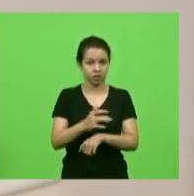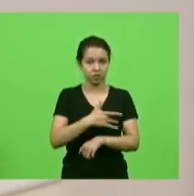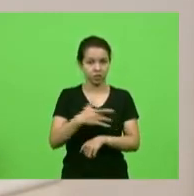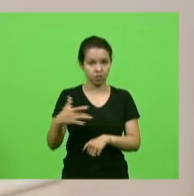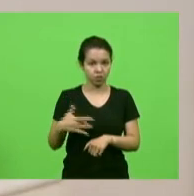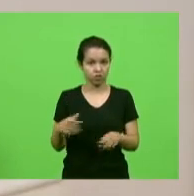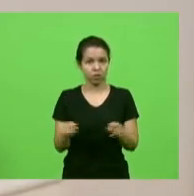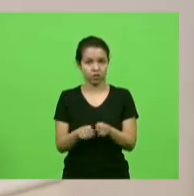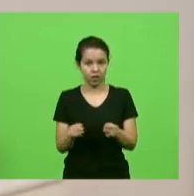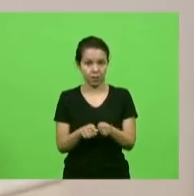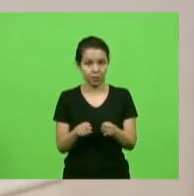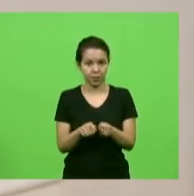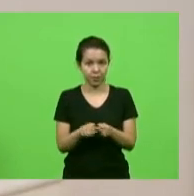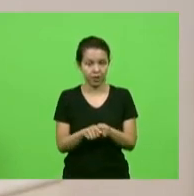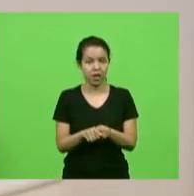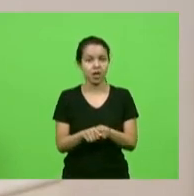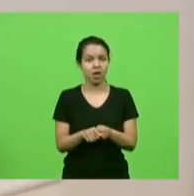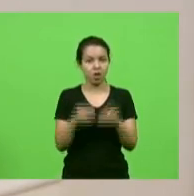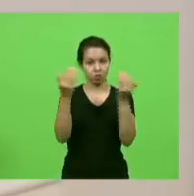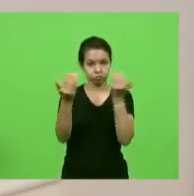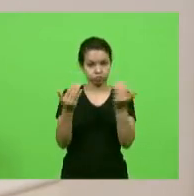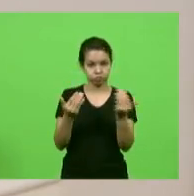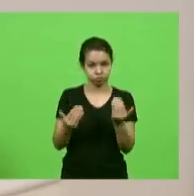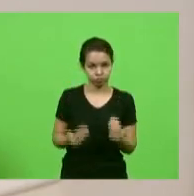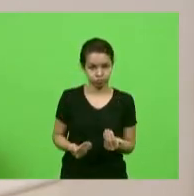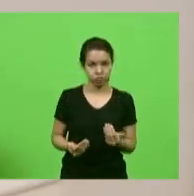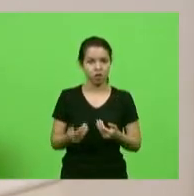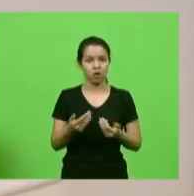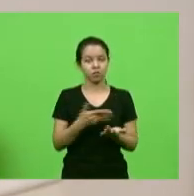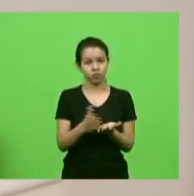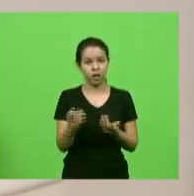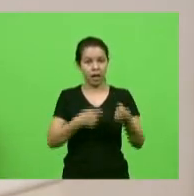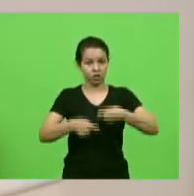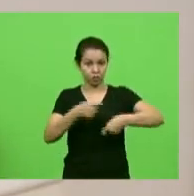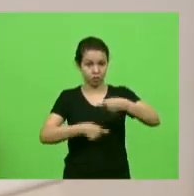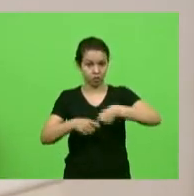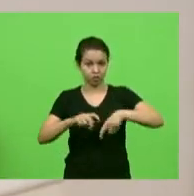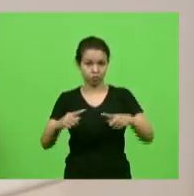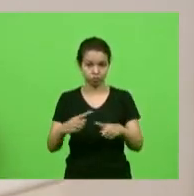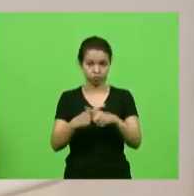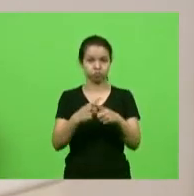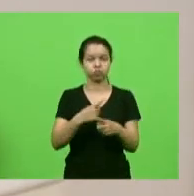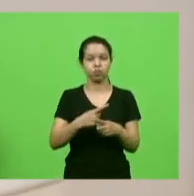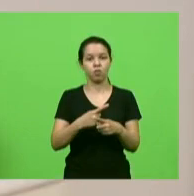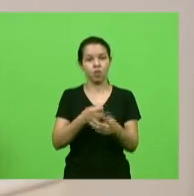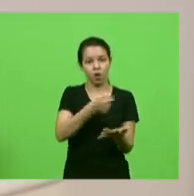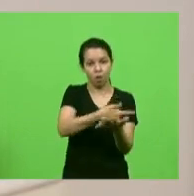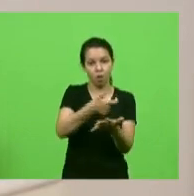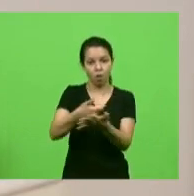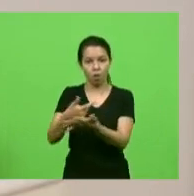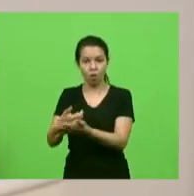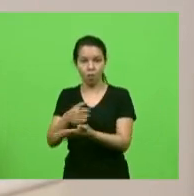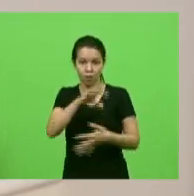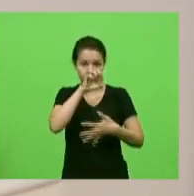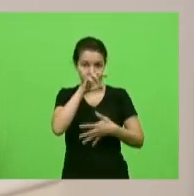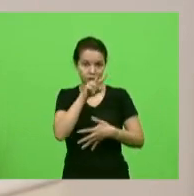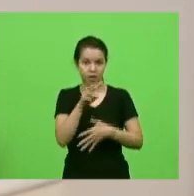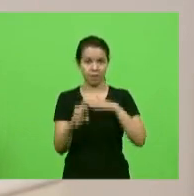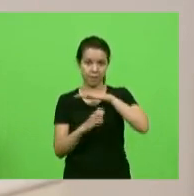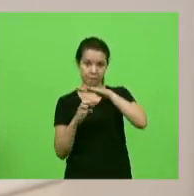destinado a apurar supostos atos lesivos à administração pública na aquisição dos respiradores da VeigaMed.